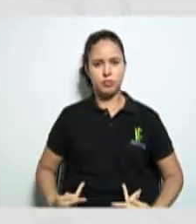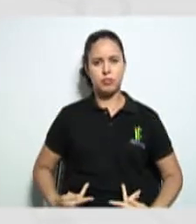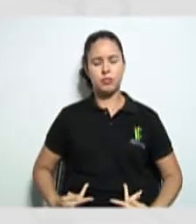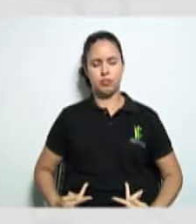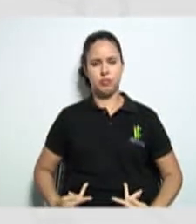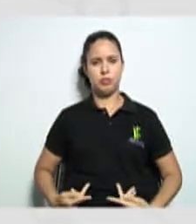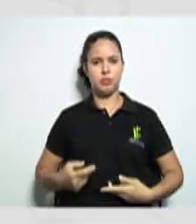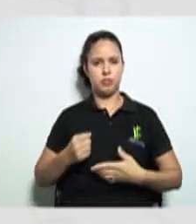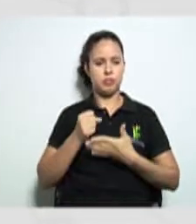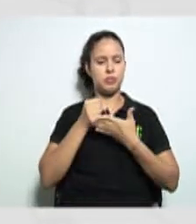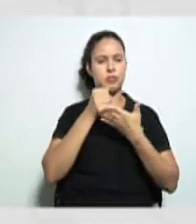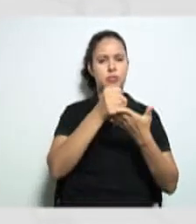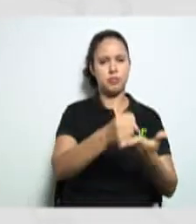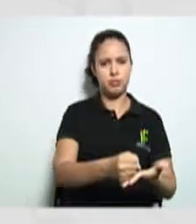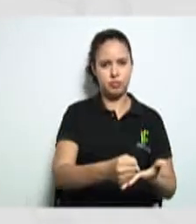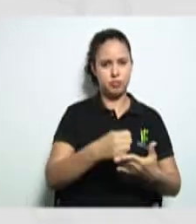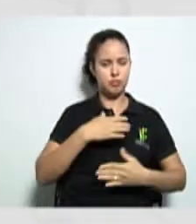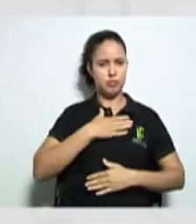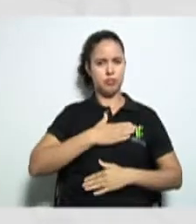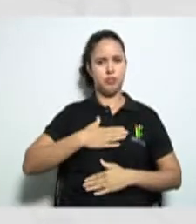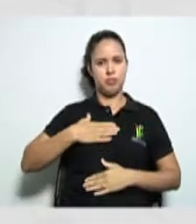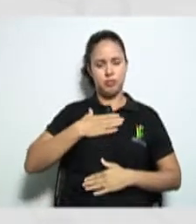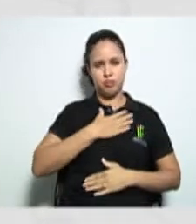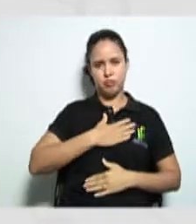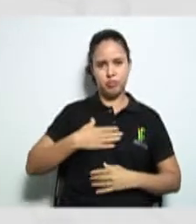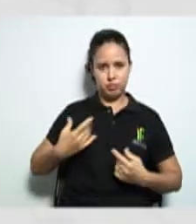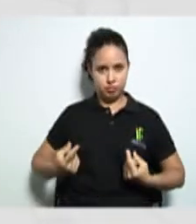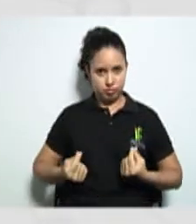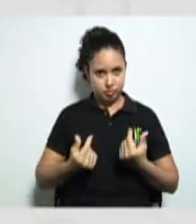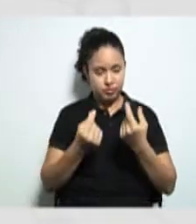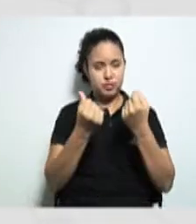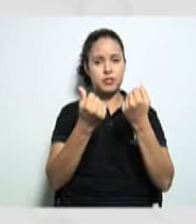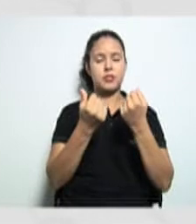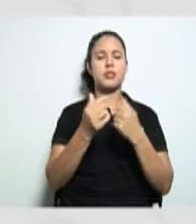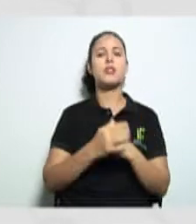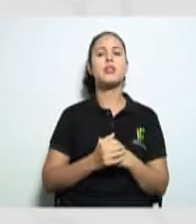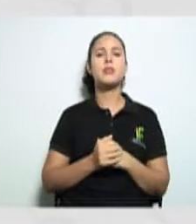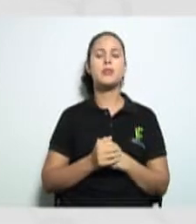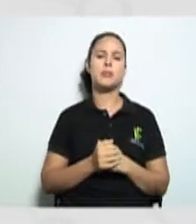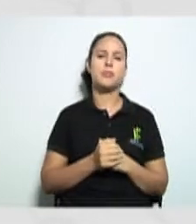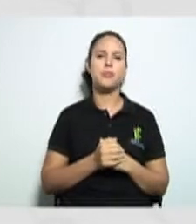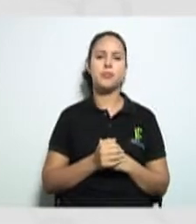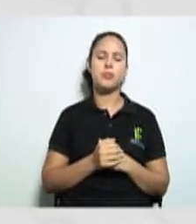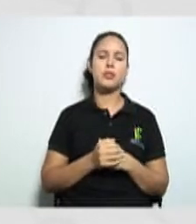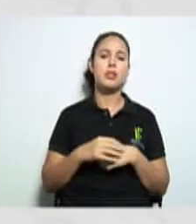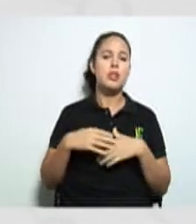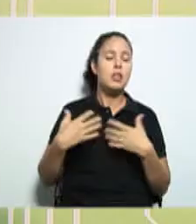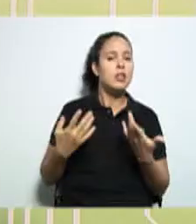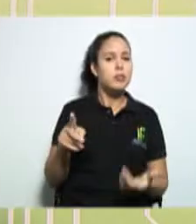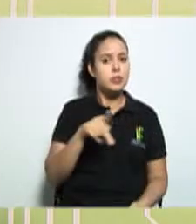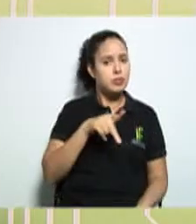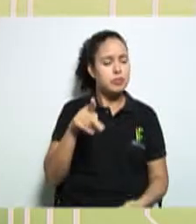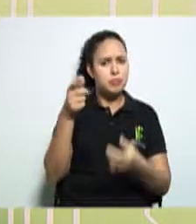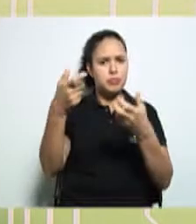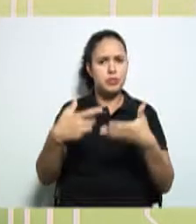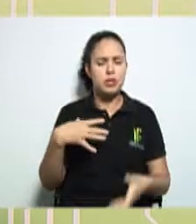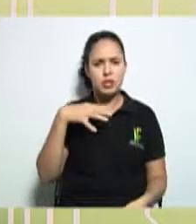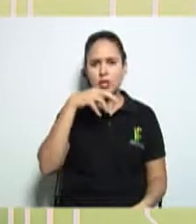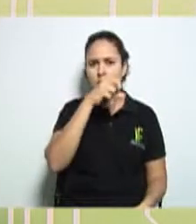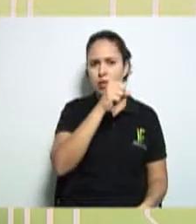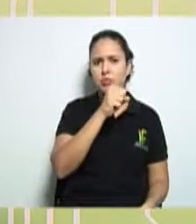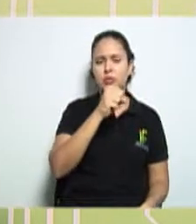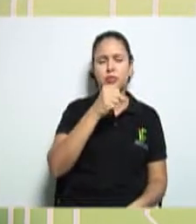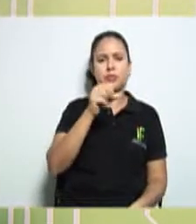teorias aí. Durante a gente, talvez vocês devem ter pensado, mas o professor falou bem rapidamente sobre as